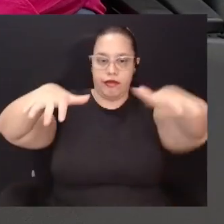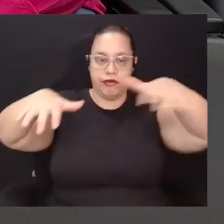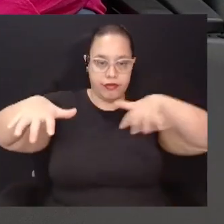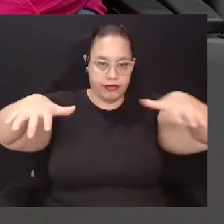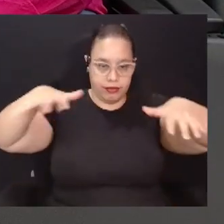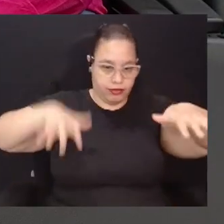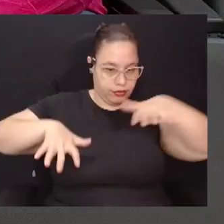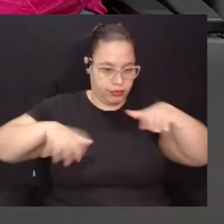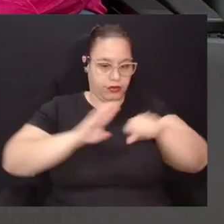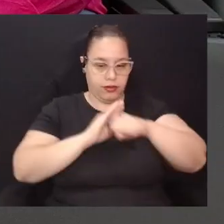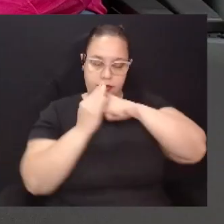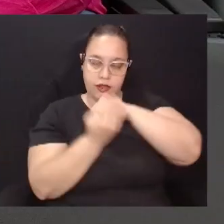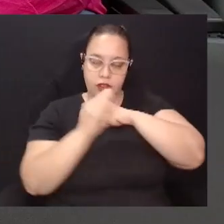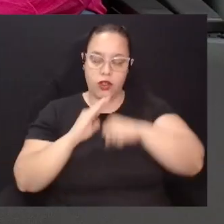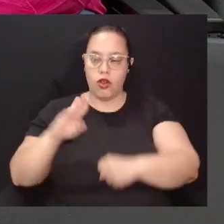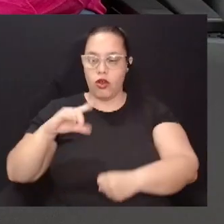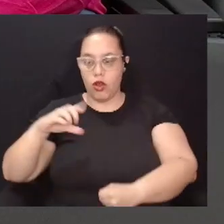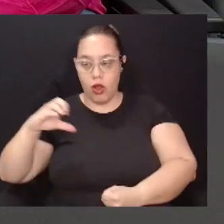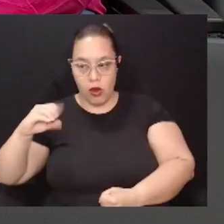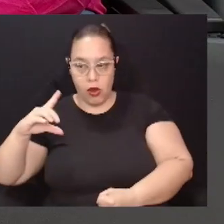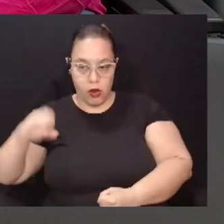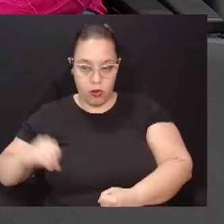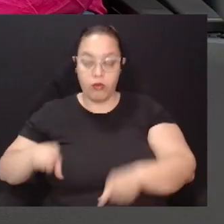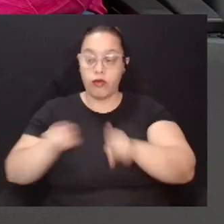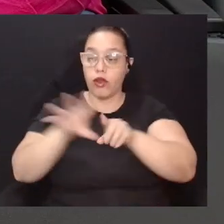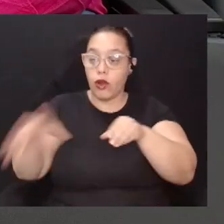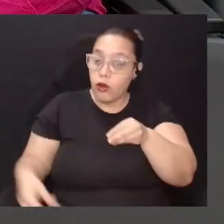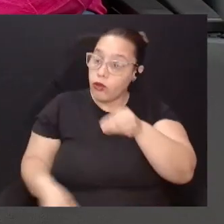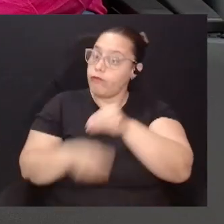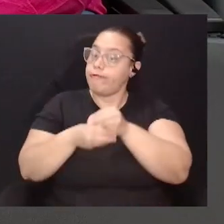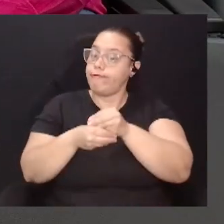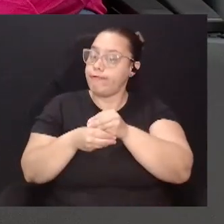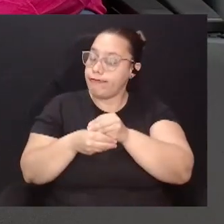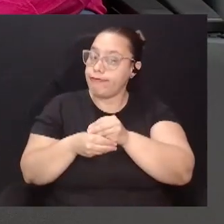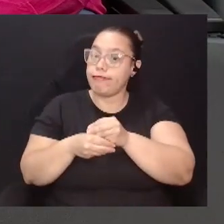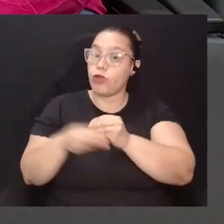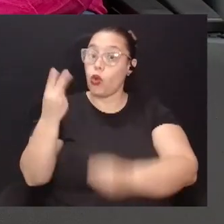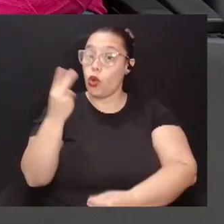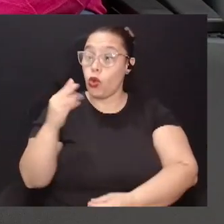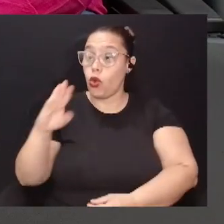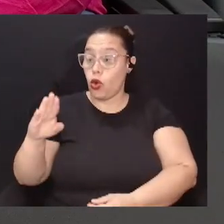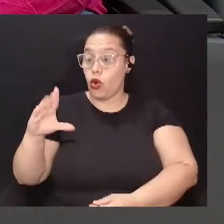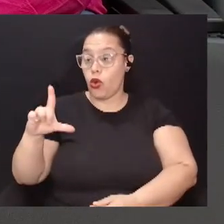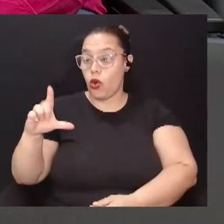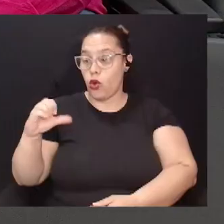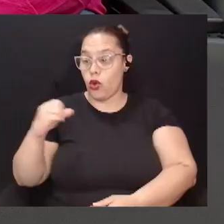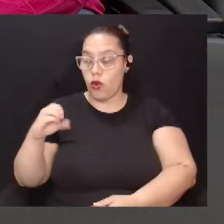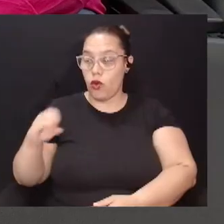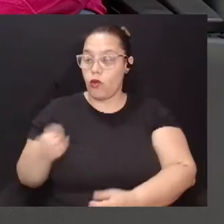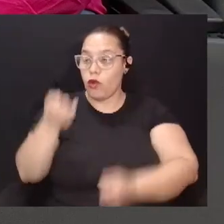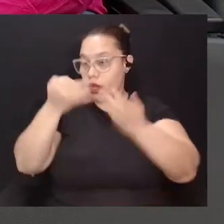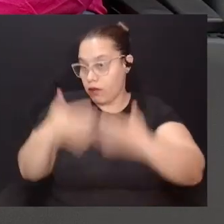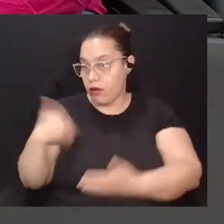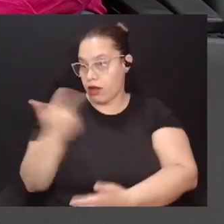descentralização também, né, dos bairros, dos blocos, e há também as emendas, né, em 2 blocos, né, aqui na cidade de